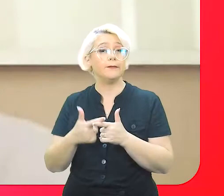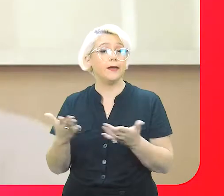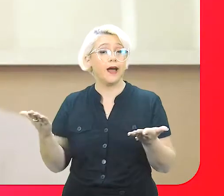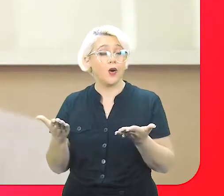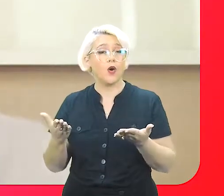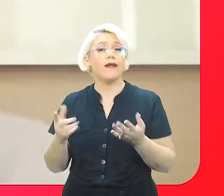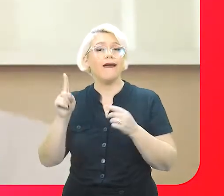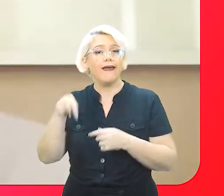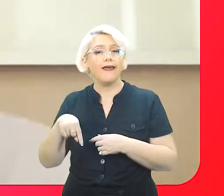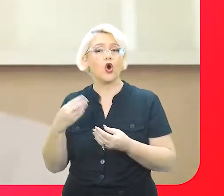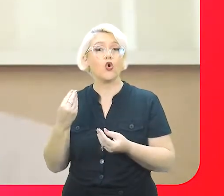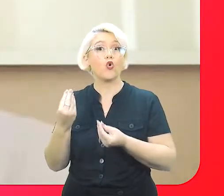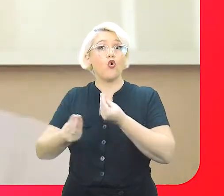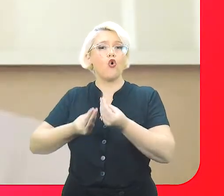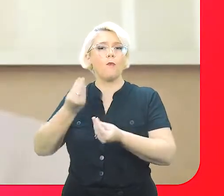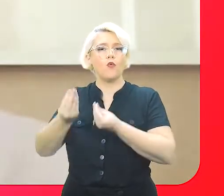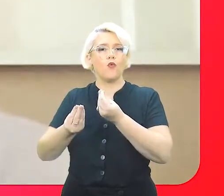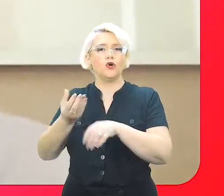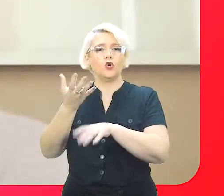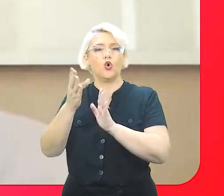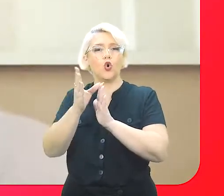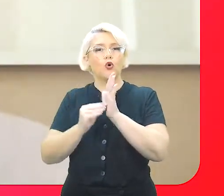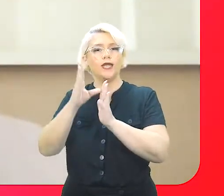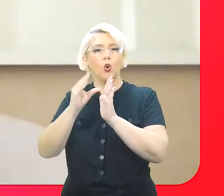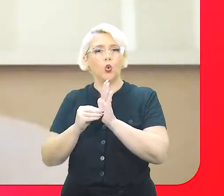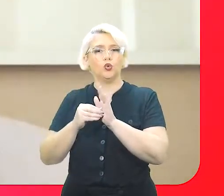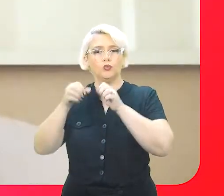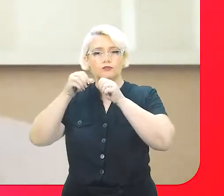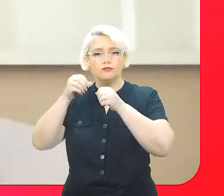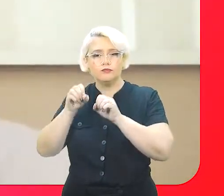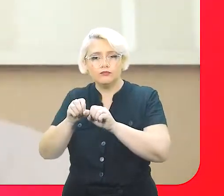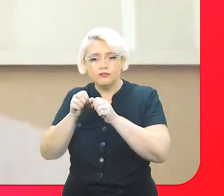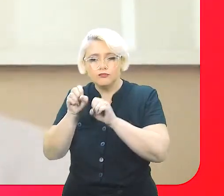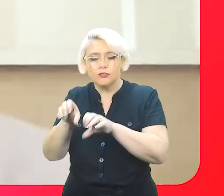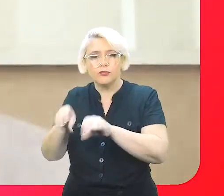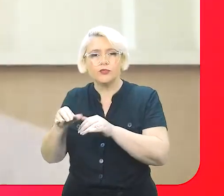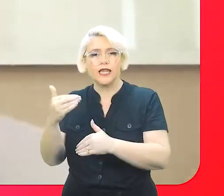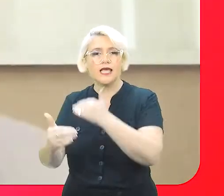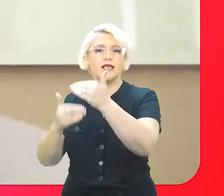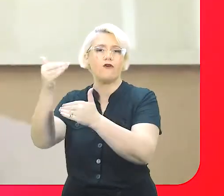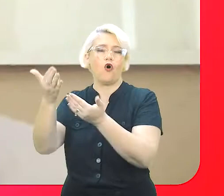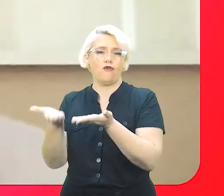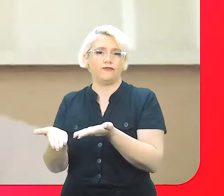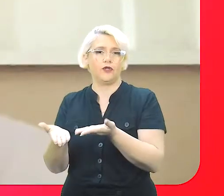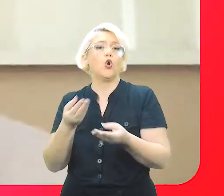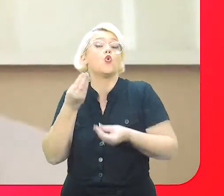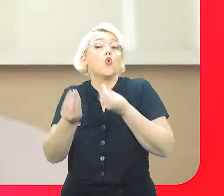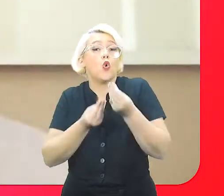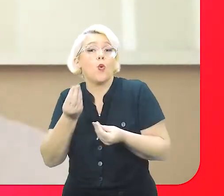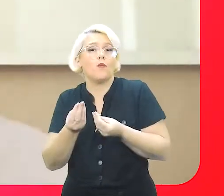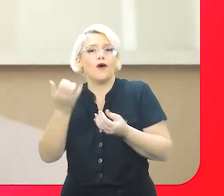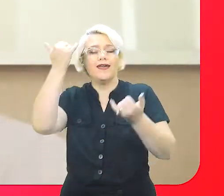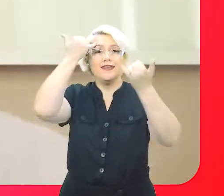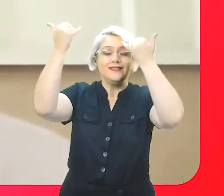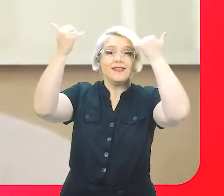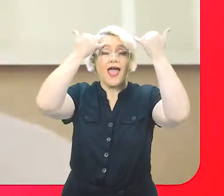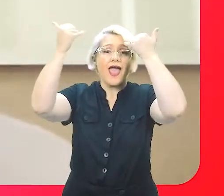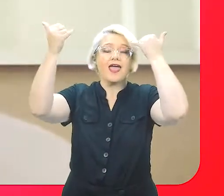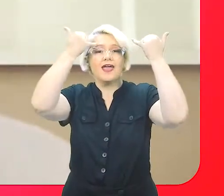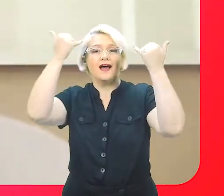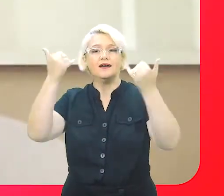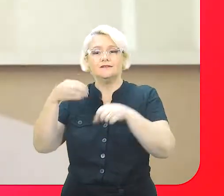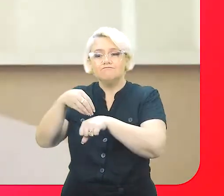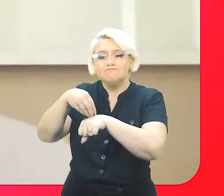é como esse currículo ele é desenvolvido, como essas ideias